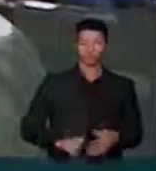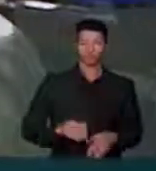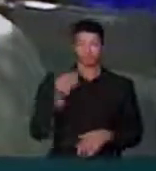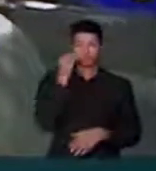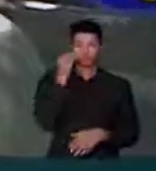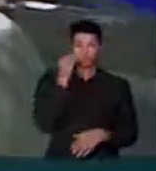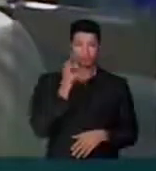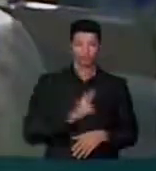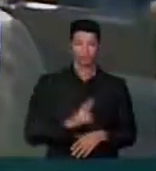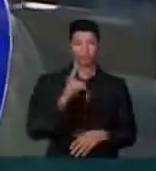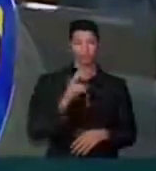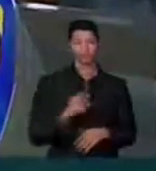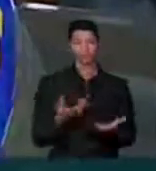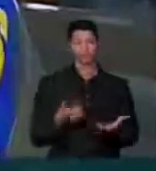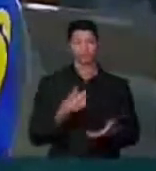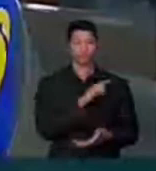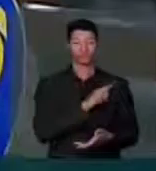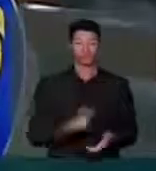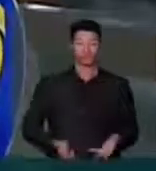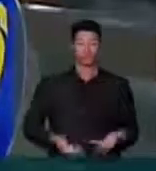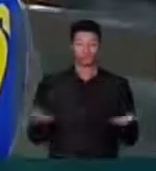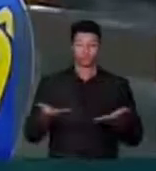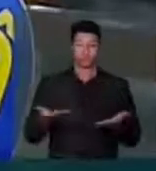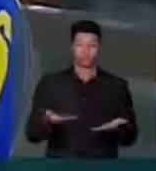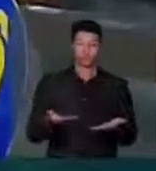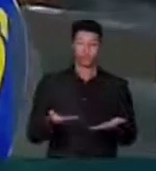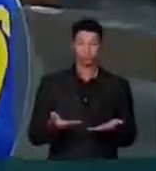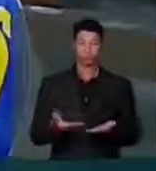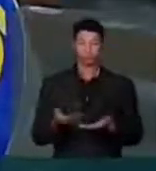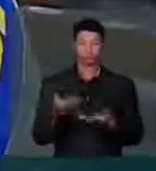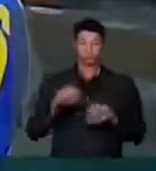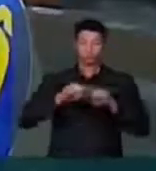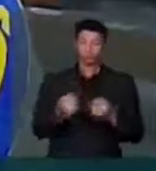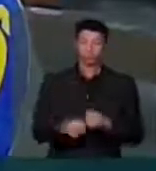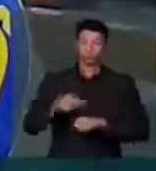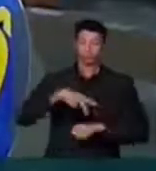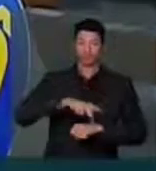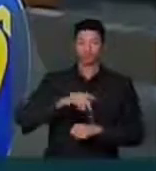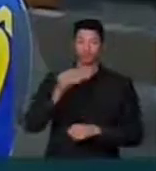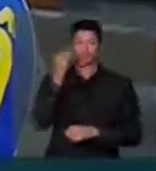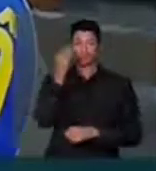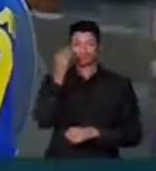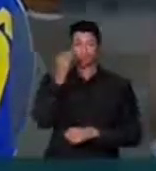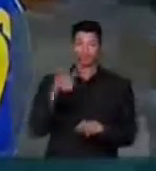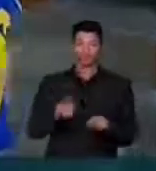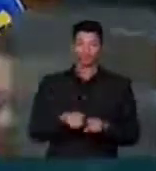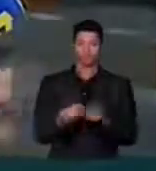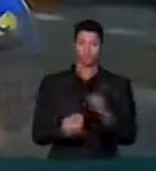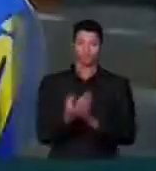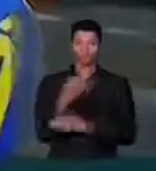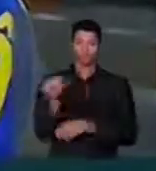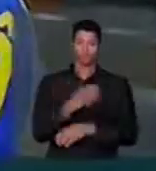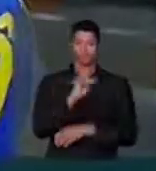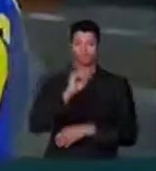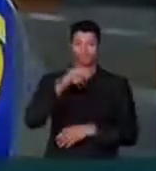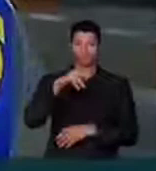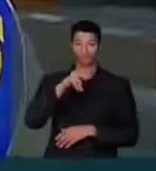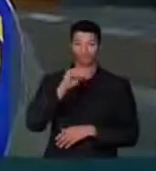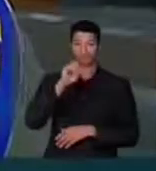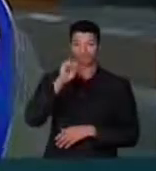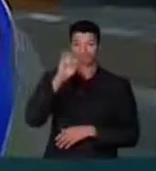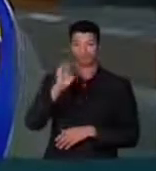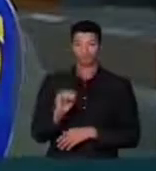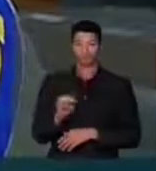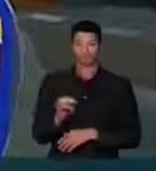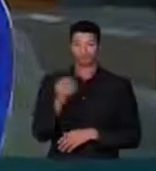dar continuidade. Daí o governo agora, ele quebra o país e tenta criar novos impostos, novas